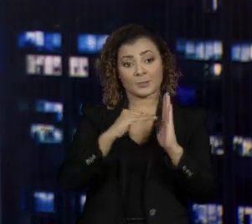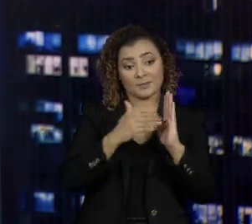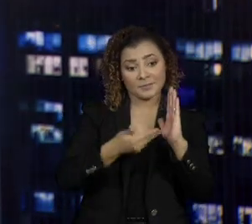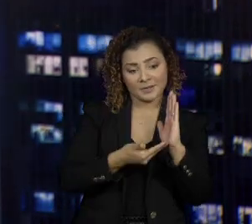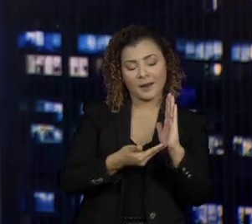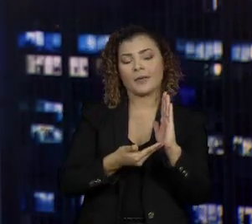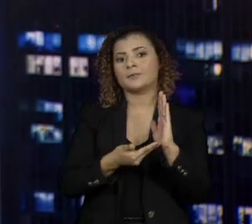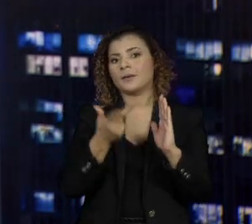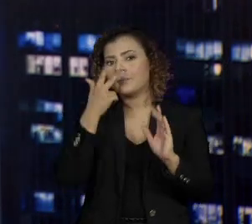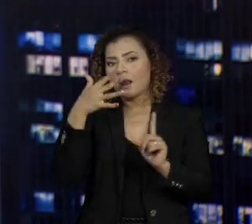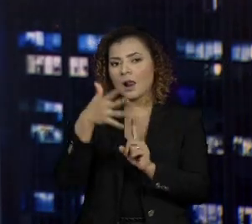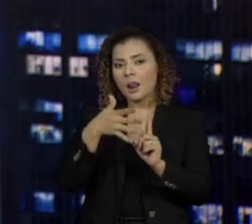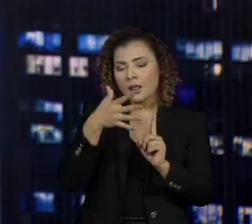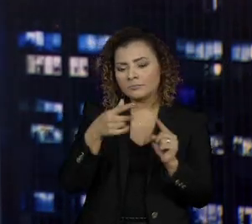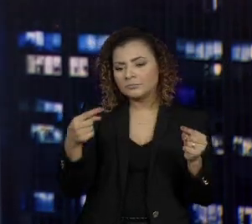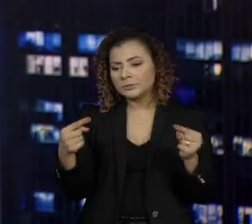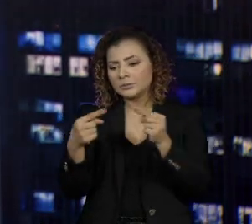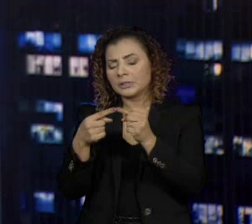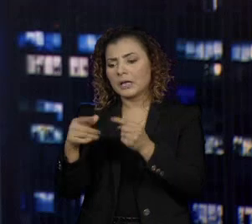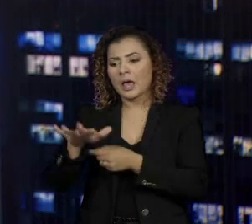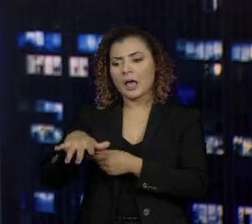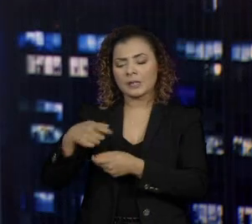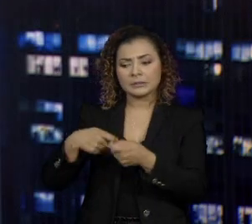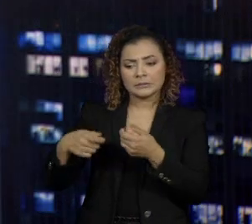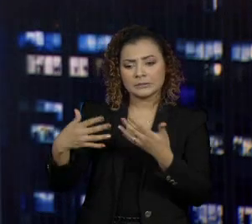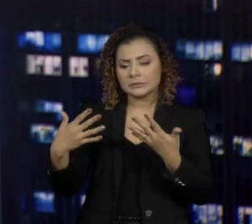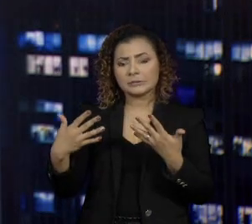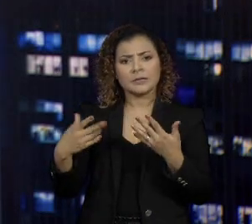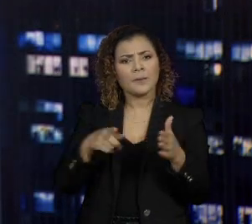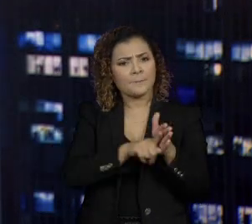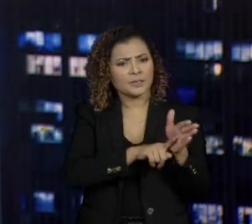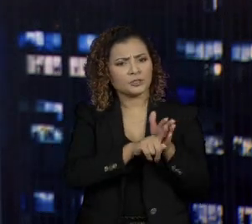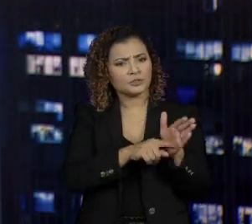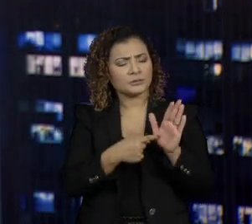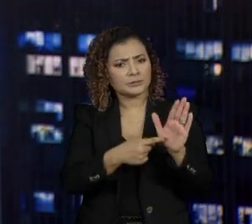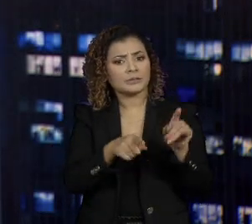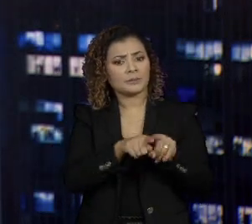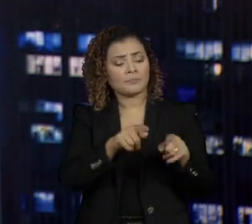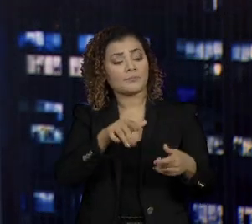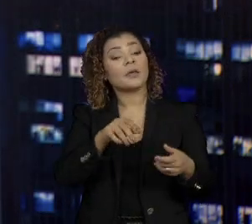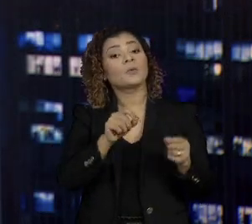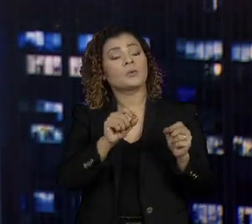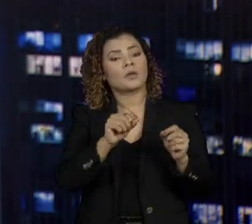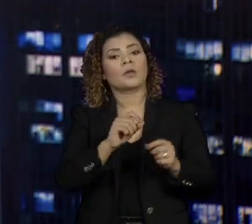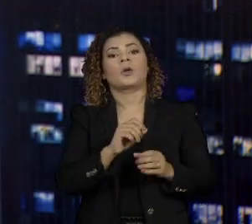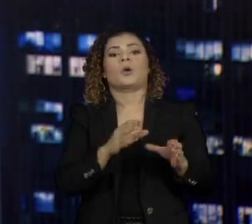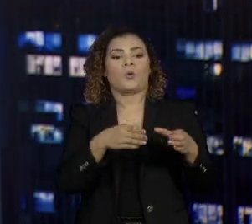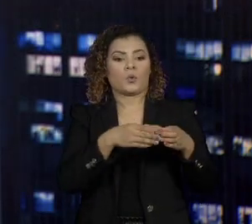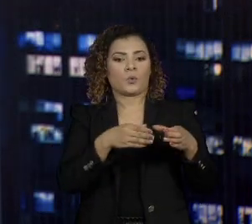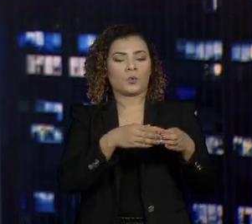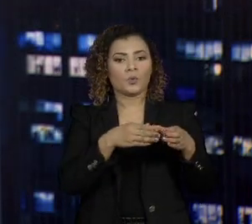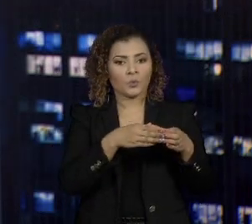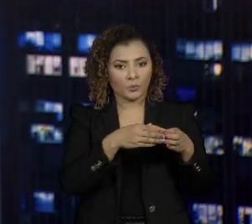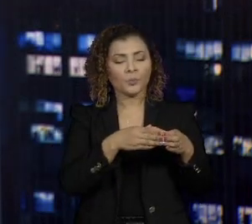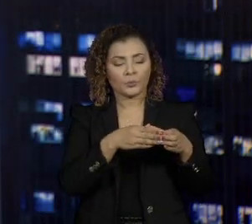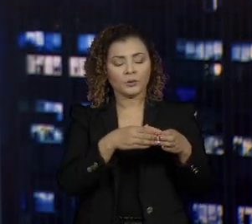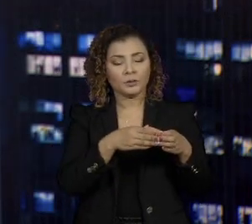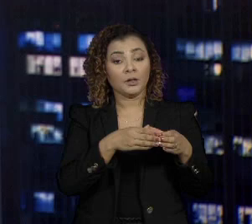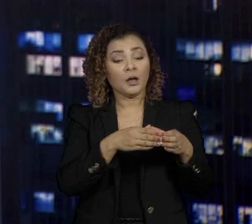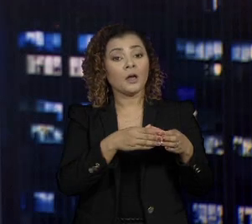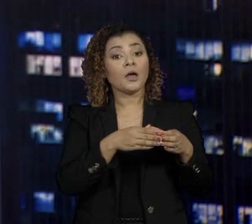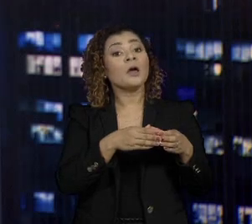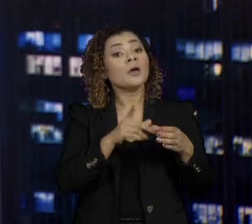alinhando o discurso com o mercado. Tem uma pesquisa também aqui do Congresso em Foco, mostrando que a gestão da pandemia por Bolsonaro